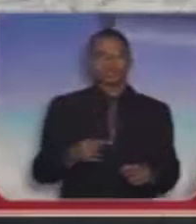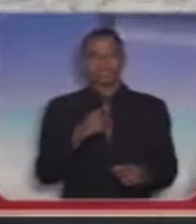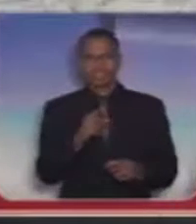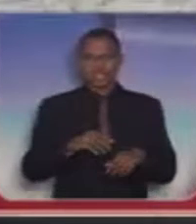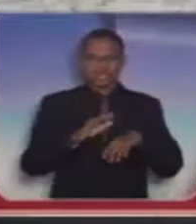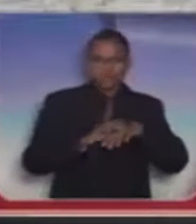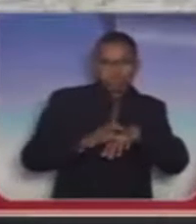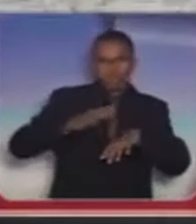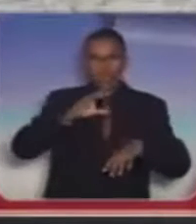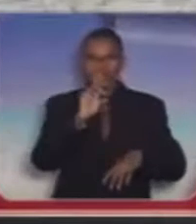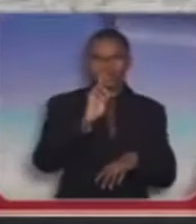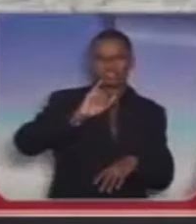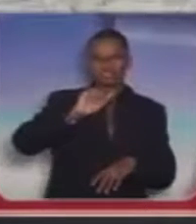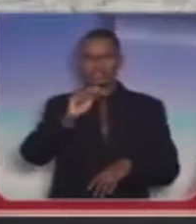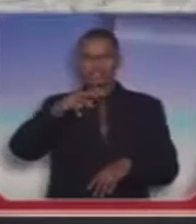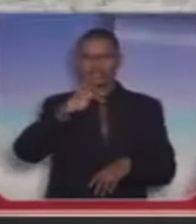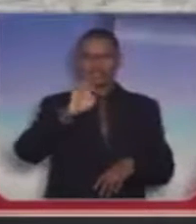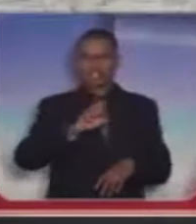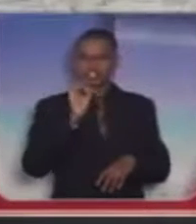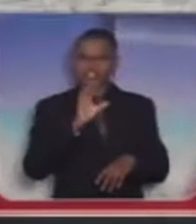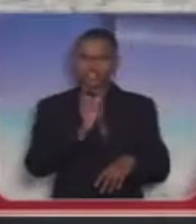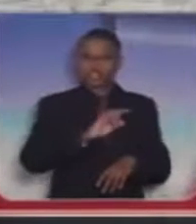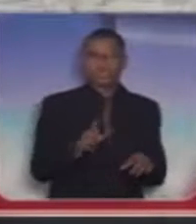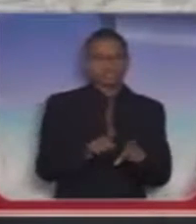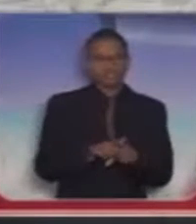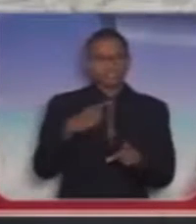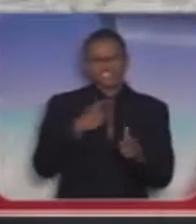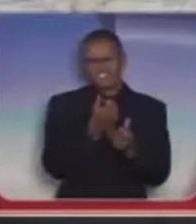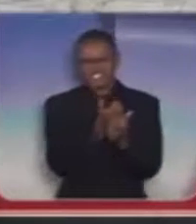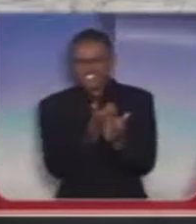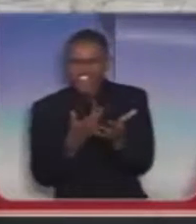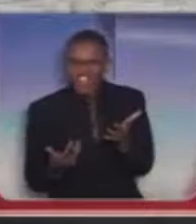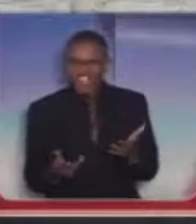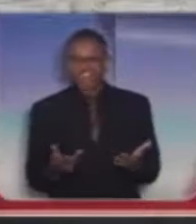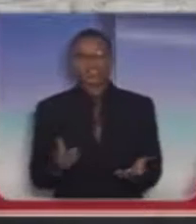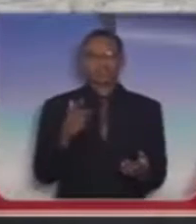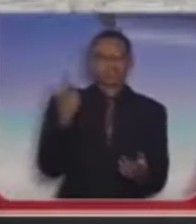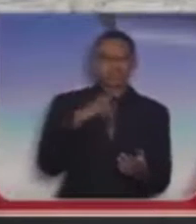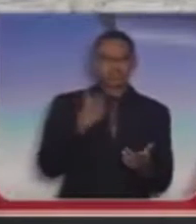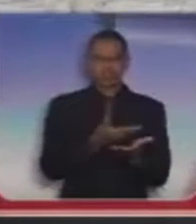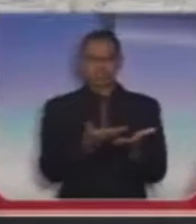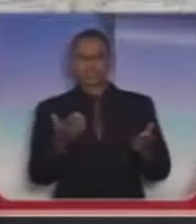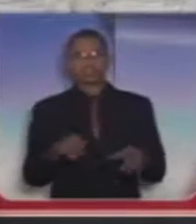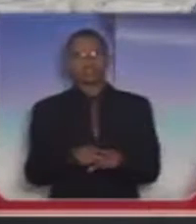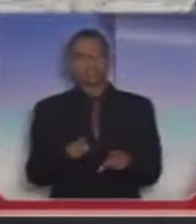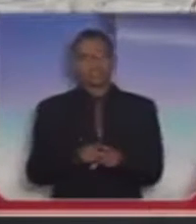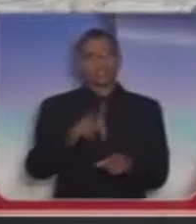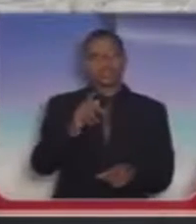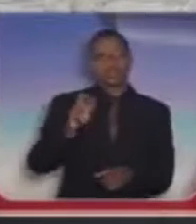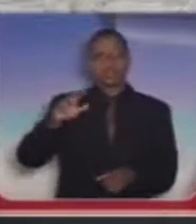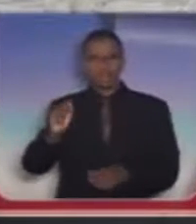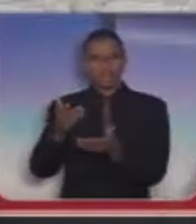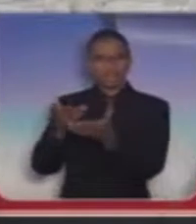diamante não de diversos recursos naturais conhecida como arranca no estado do pará também na amazônia eles queriam